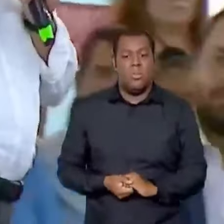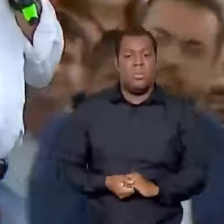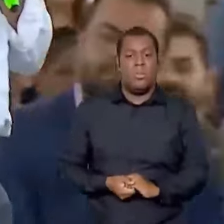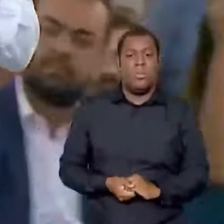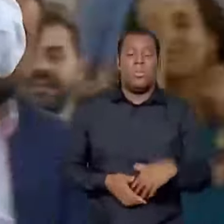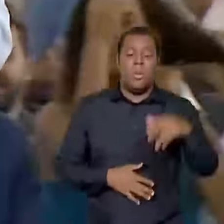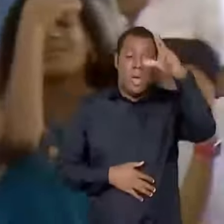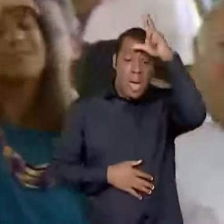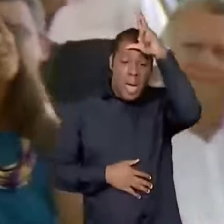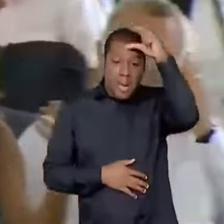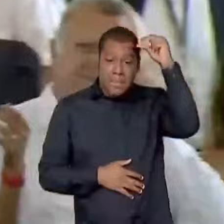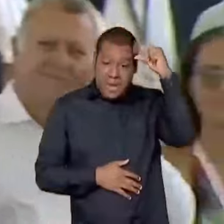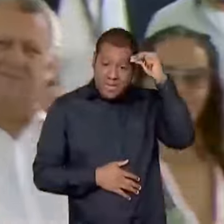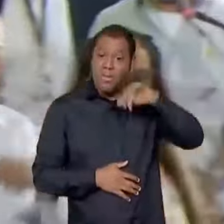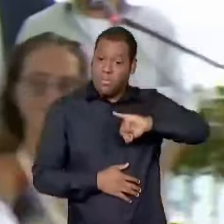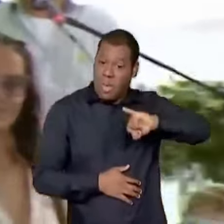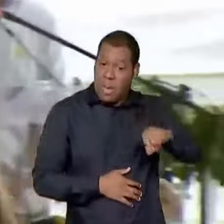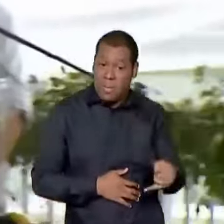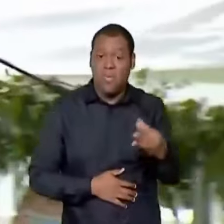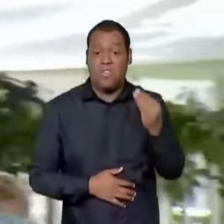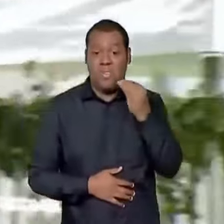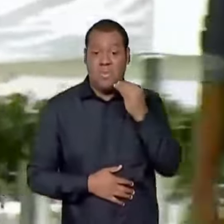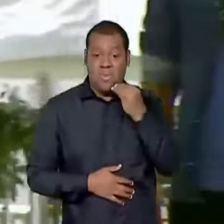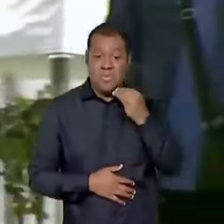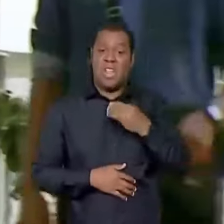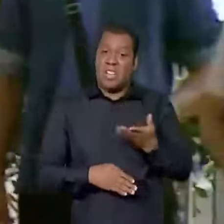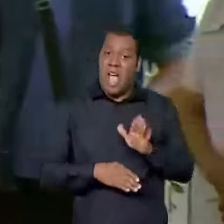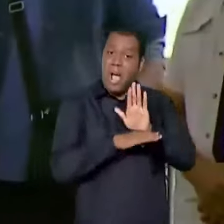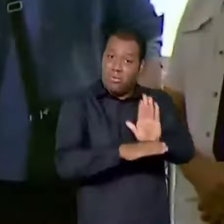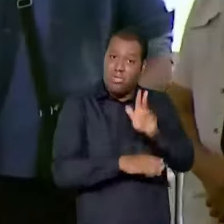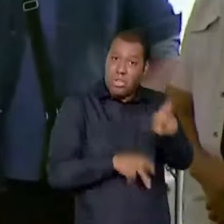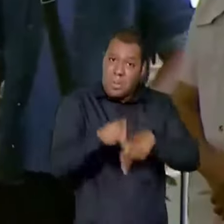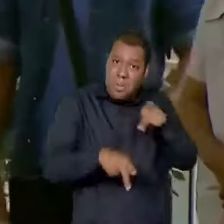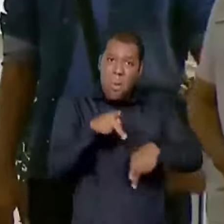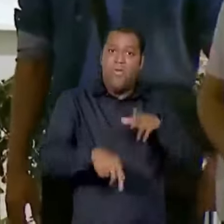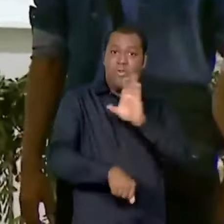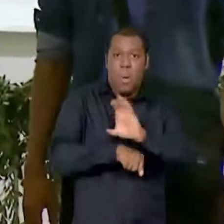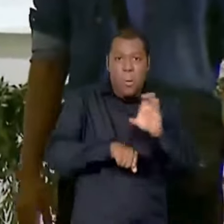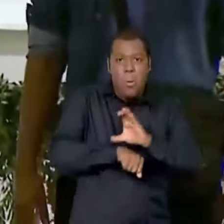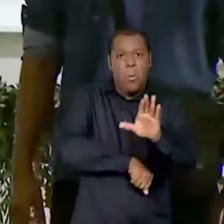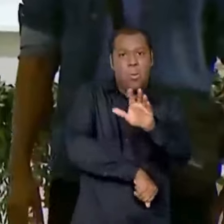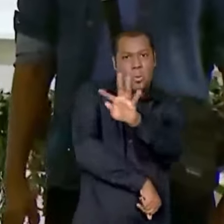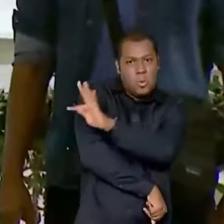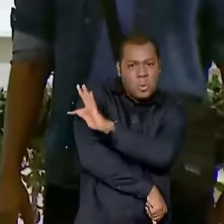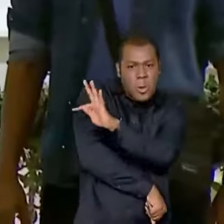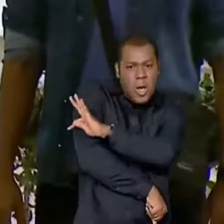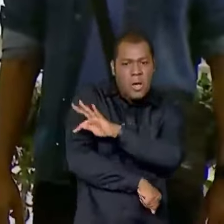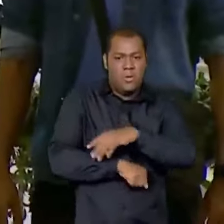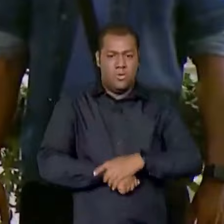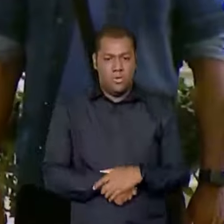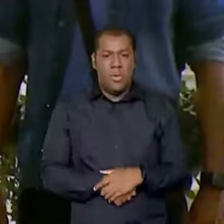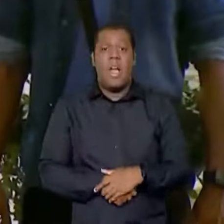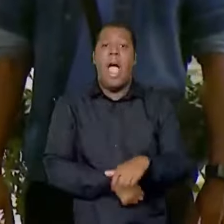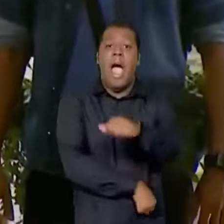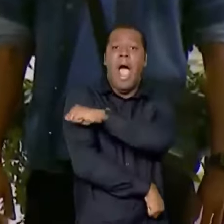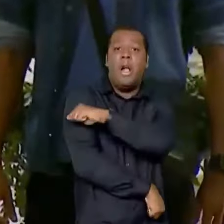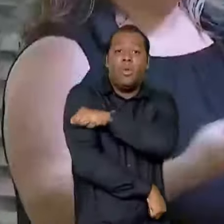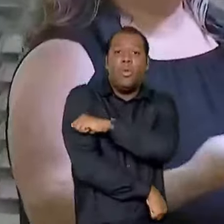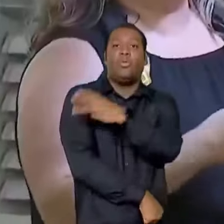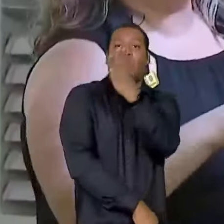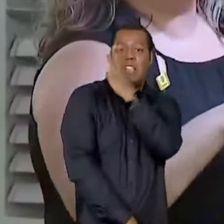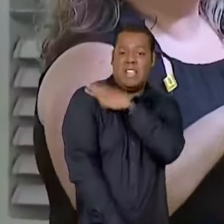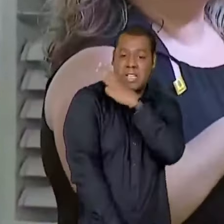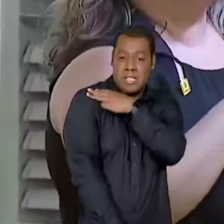E a prefeitura tem que aproveitar, fazer cursinho para começar a qualificar os meninos que estão terminando o